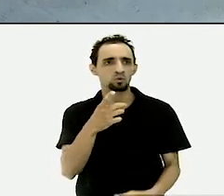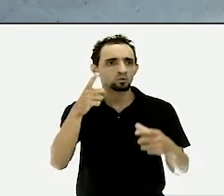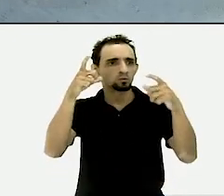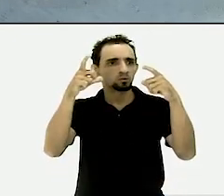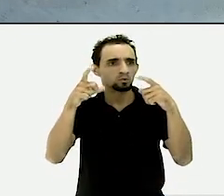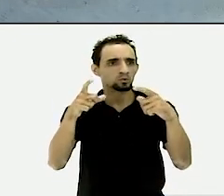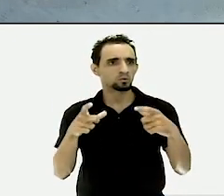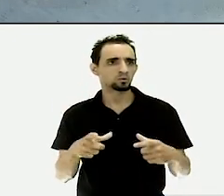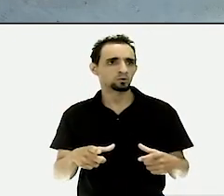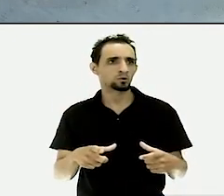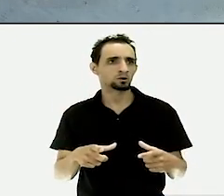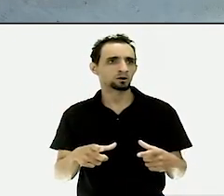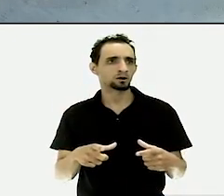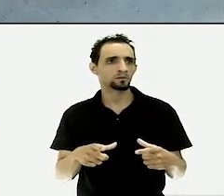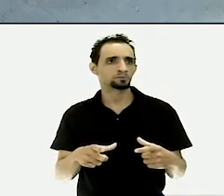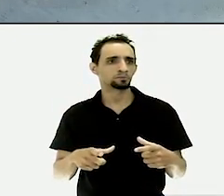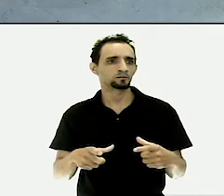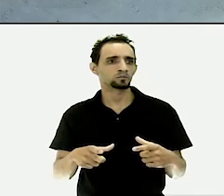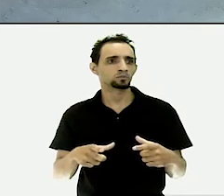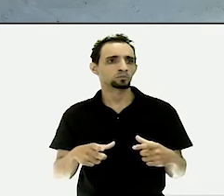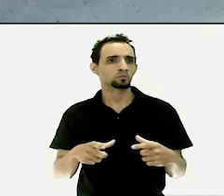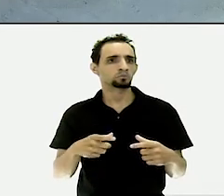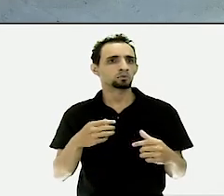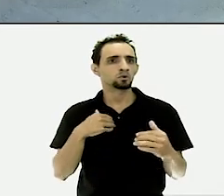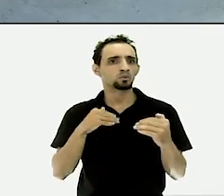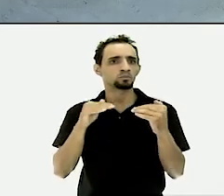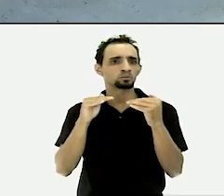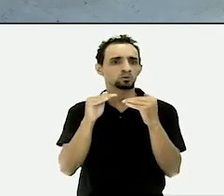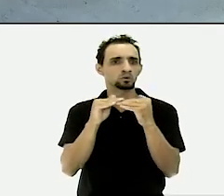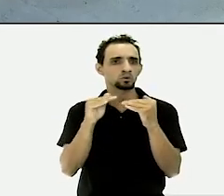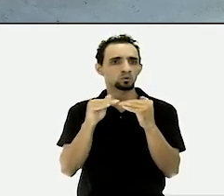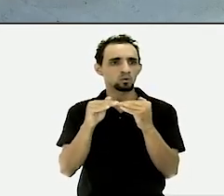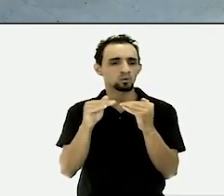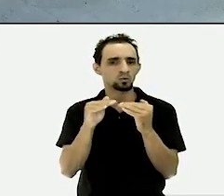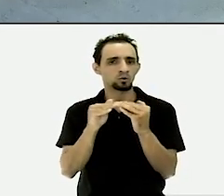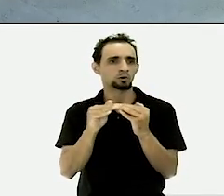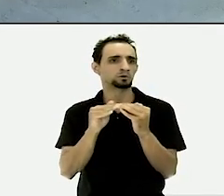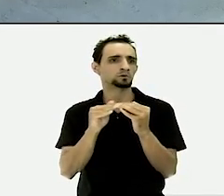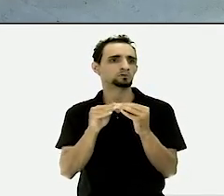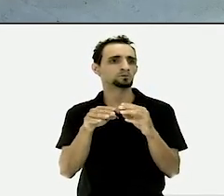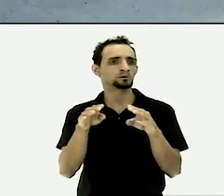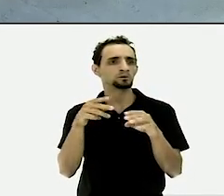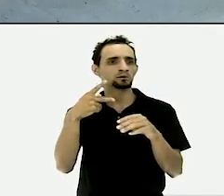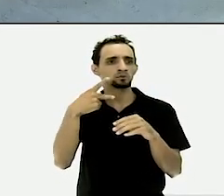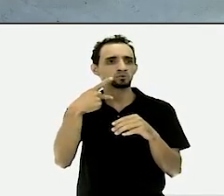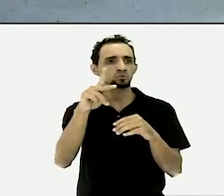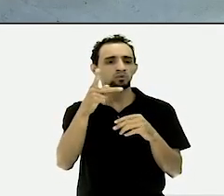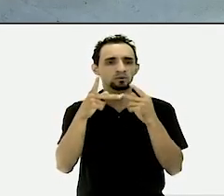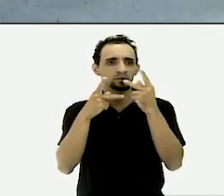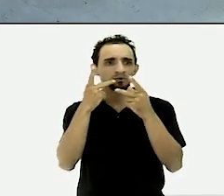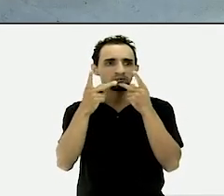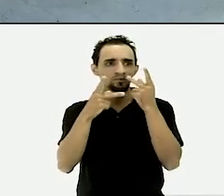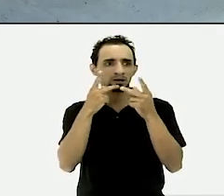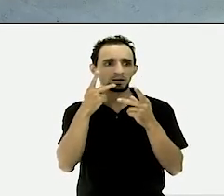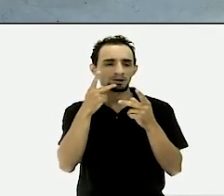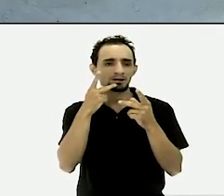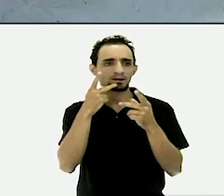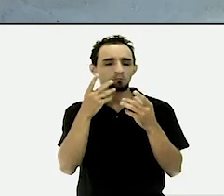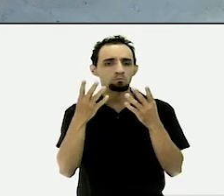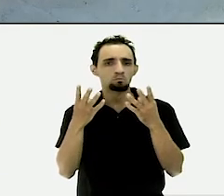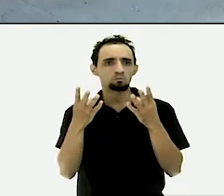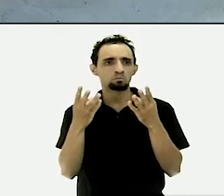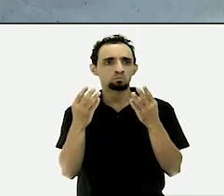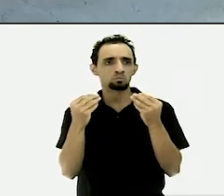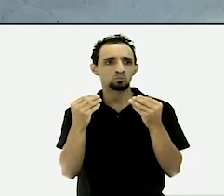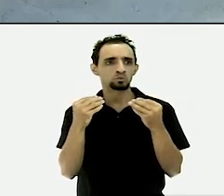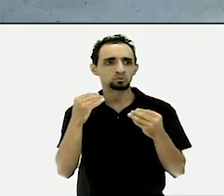dali. Né? Essa eu já quero de antemão colocar minha posição, né? Que sou a favor que eles permaneçam ali, acredito